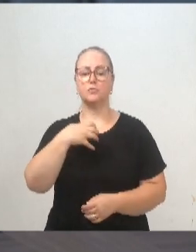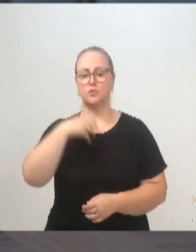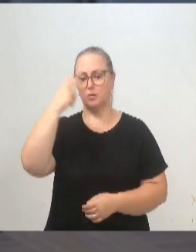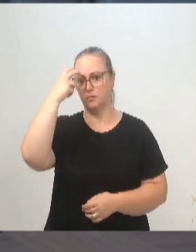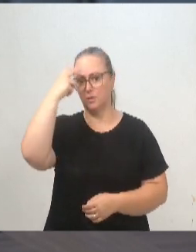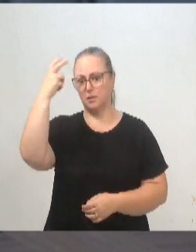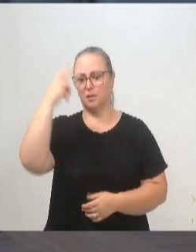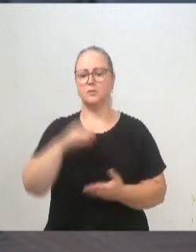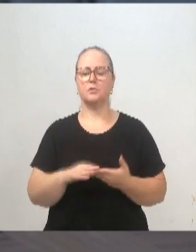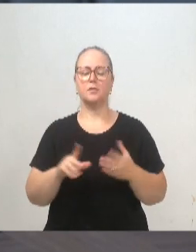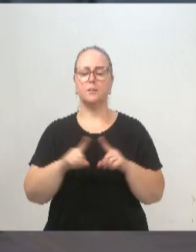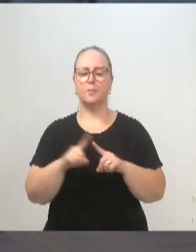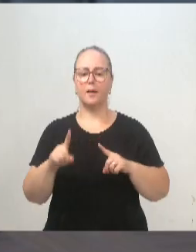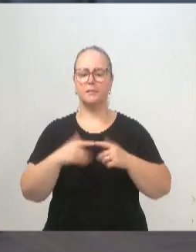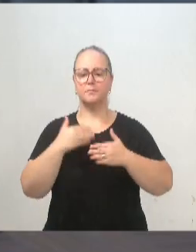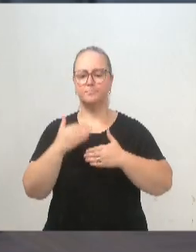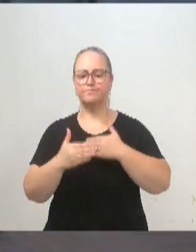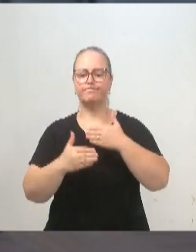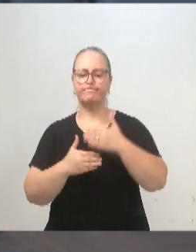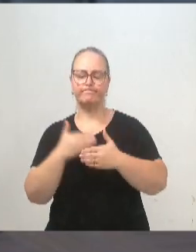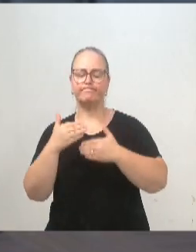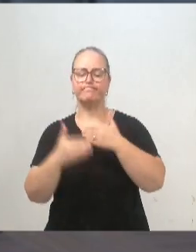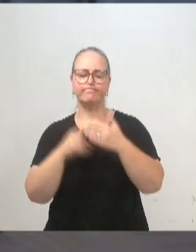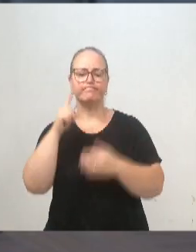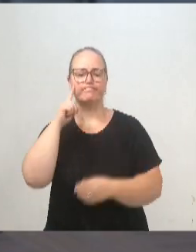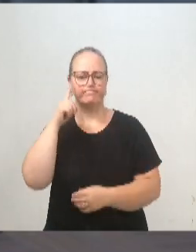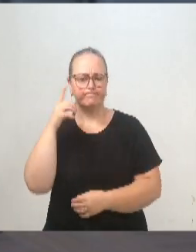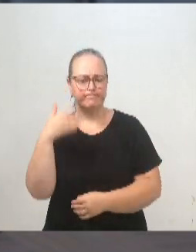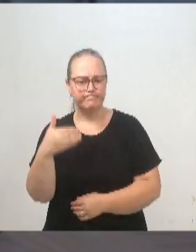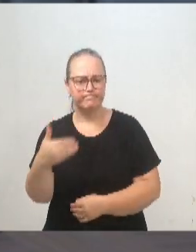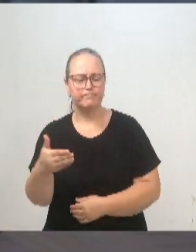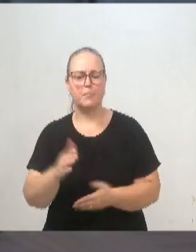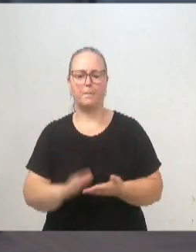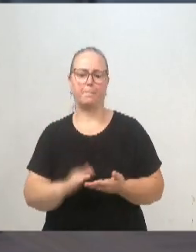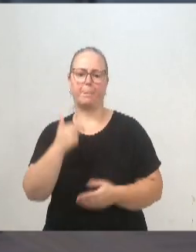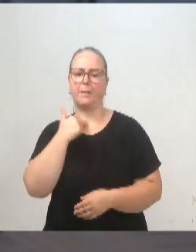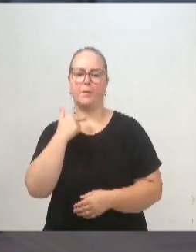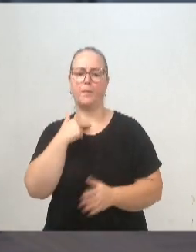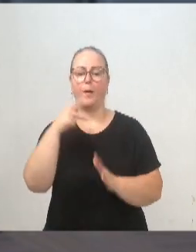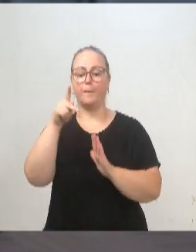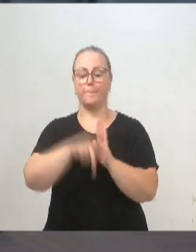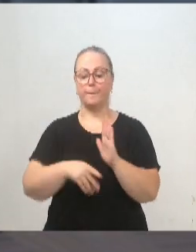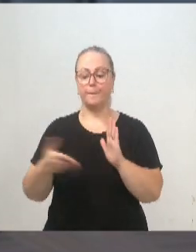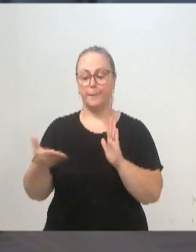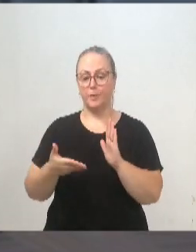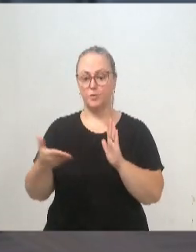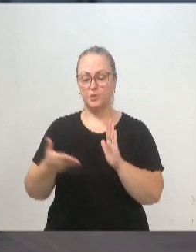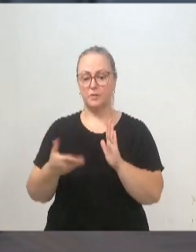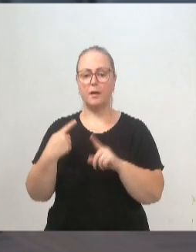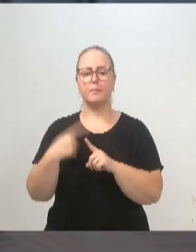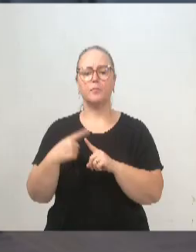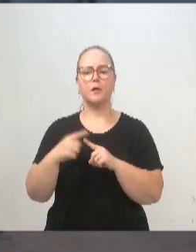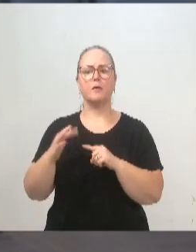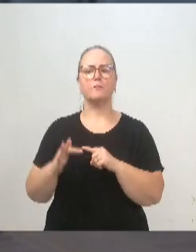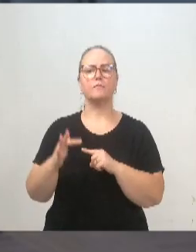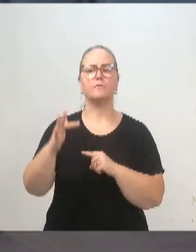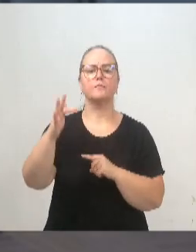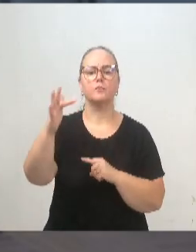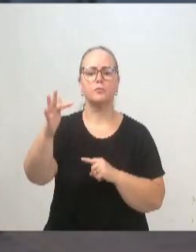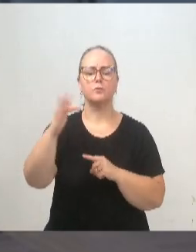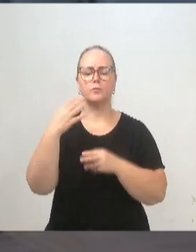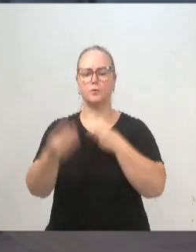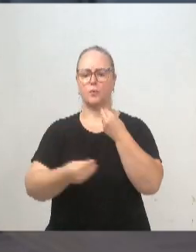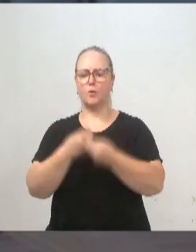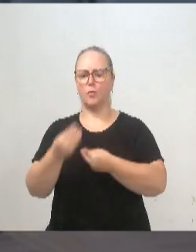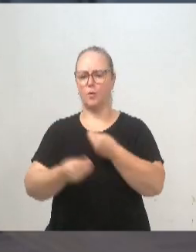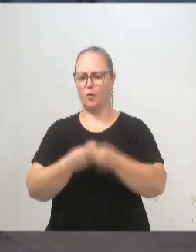mas é um trabalho que se constrói dia a dia, né? Não é uma coisa que nós possamos projetar hoje, como é que estaremos lá em dezembro, né? Só para ter